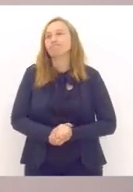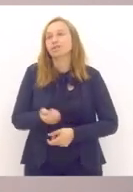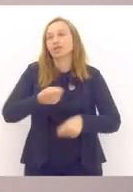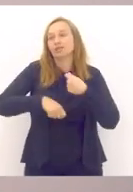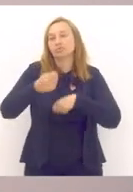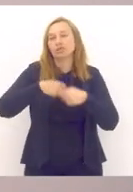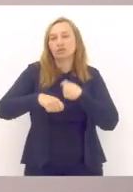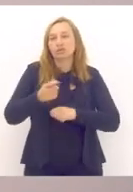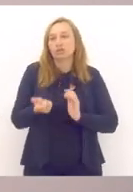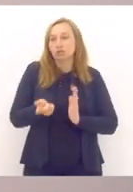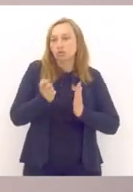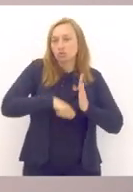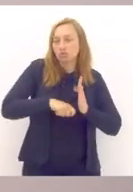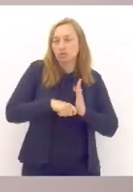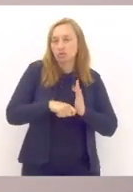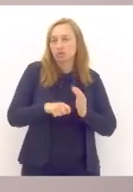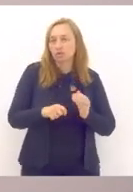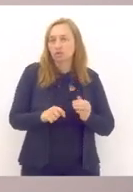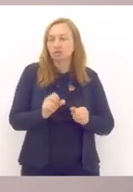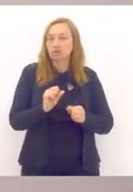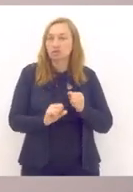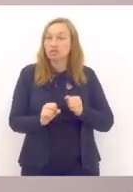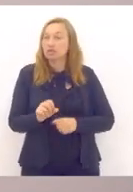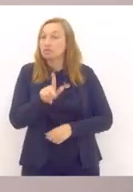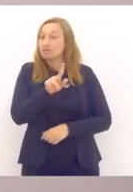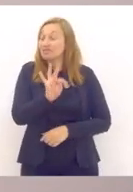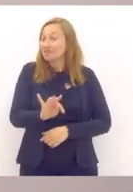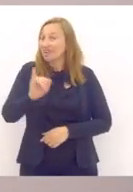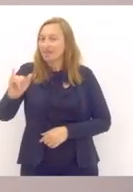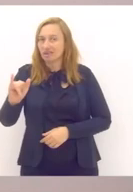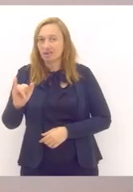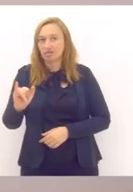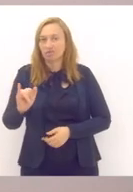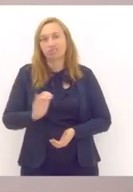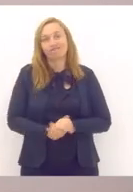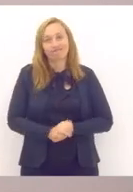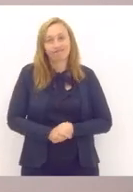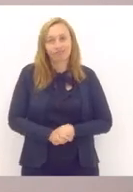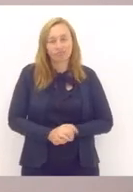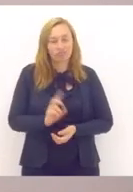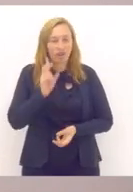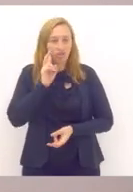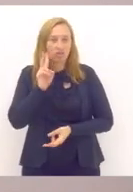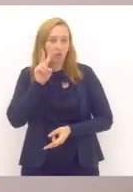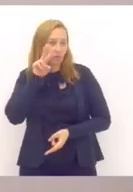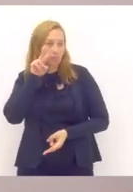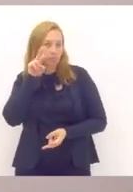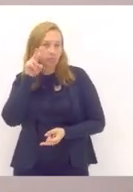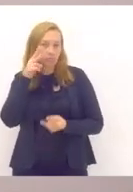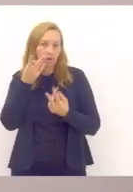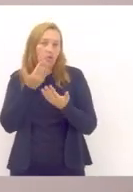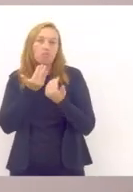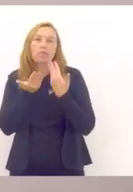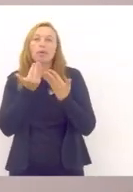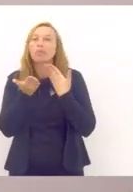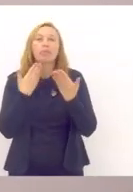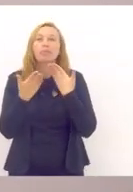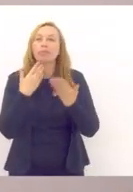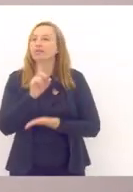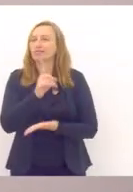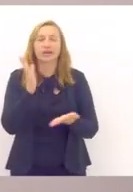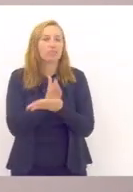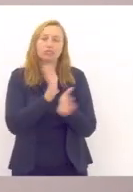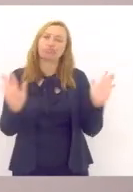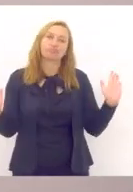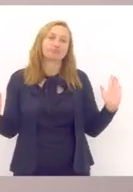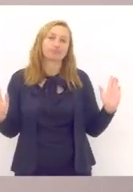administração tributária se faz com TI, ponto. Não se faz com olho no olho, isso acabou.